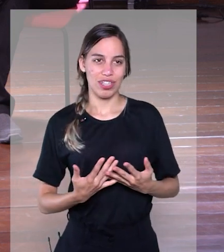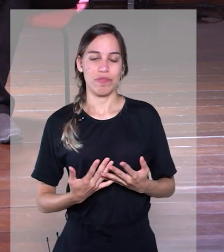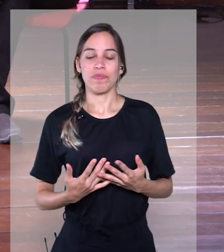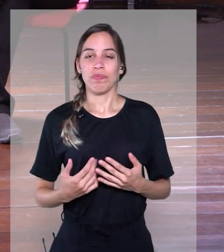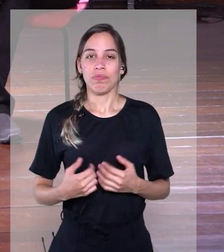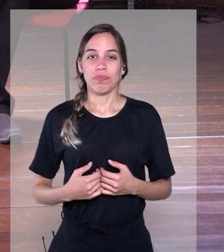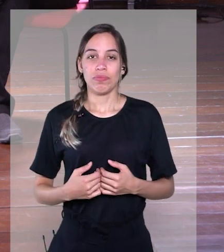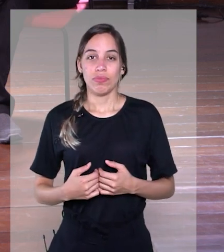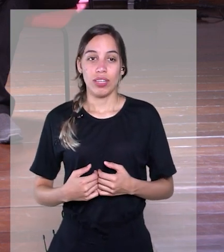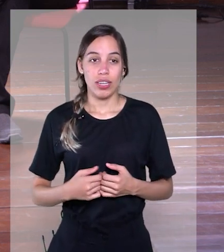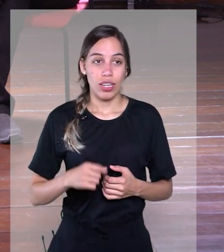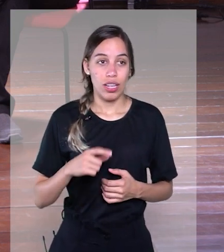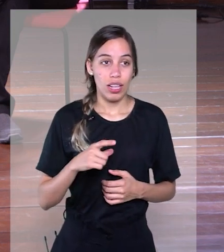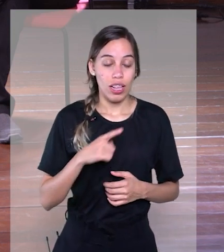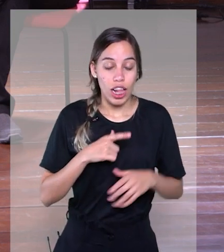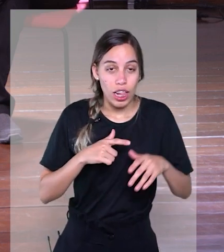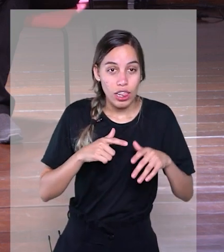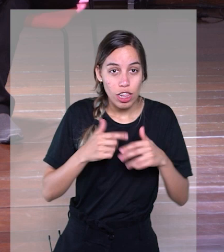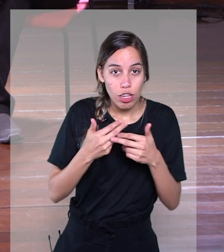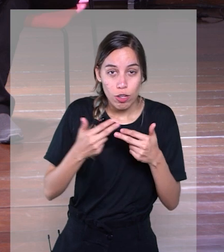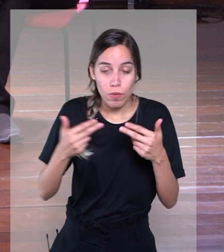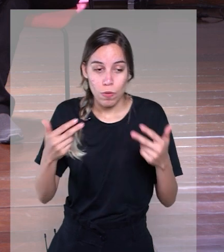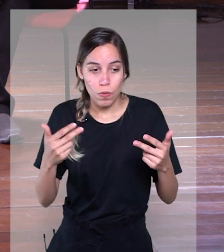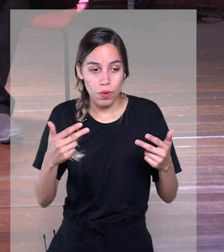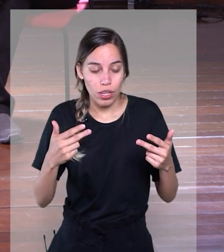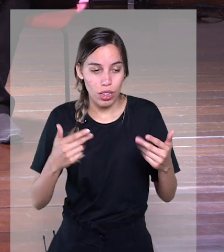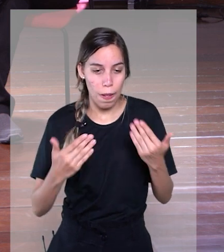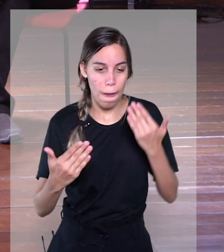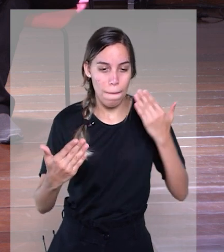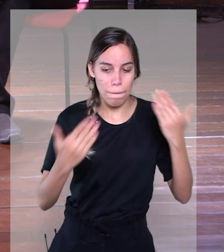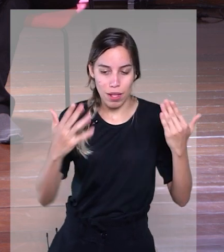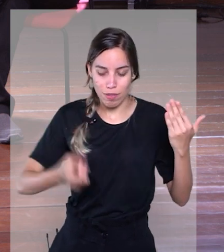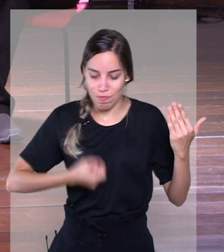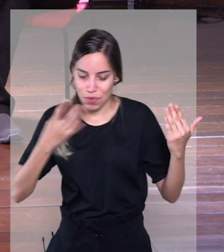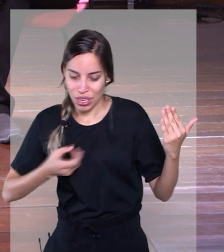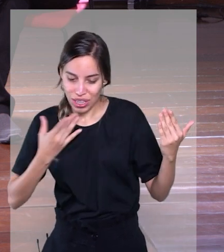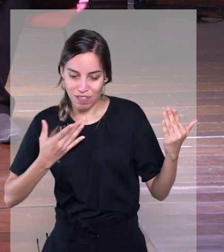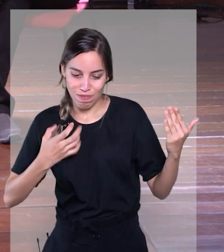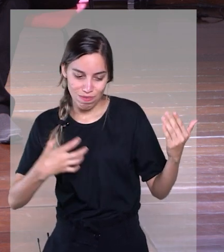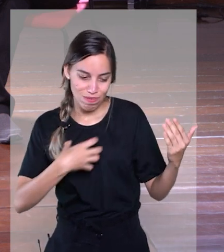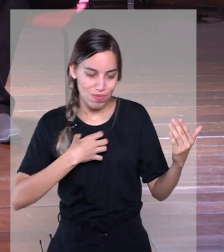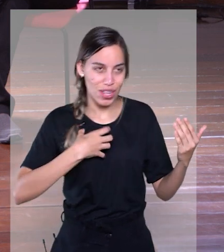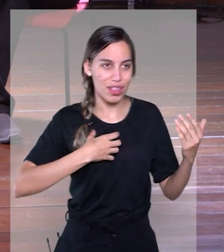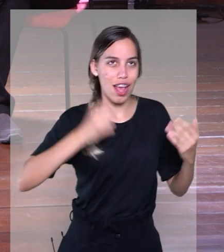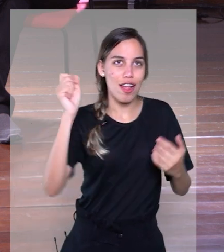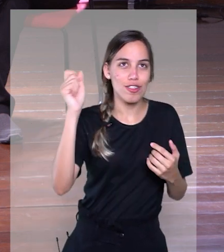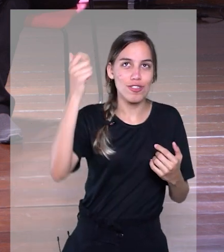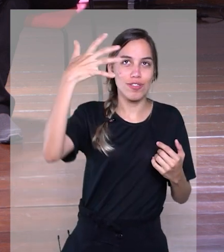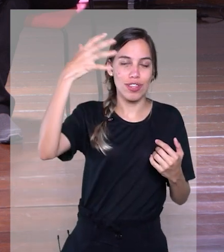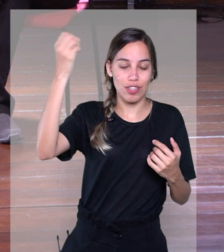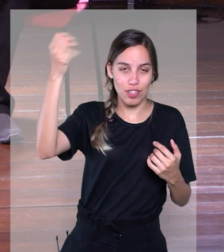o pancromático, e cujas operações se assimilam naturalmente às da criação poética, a sensibilização pela luz, o